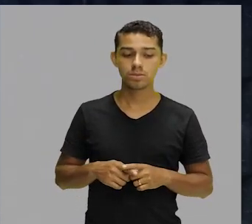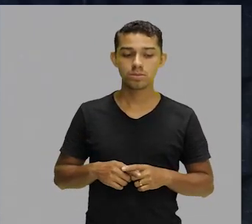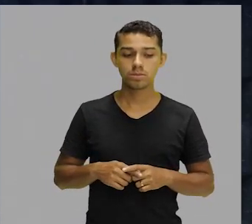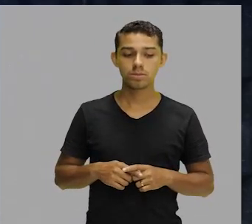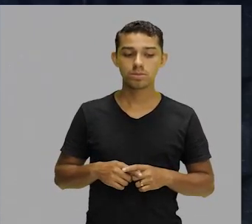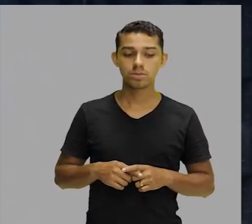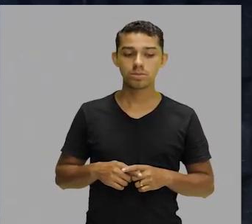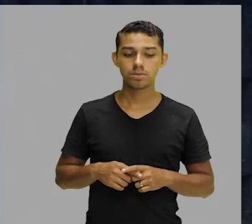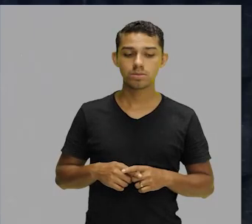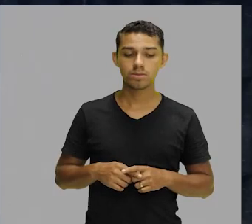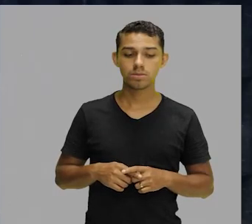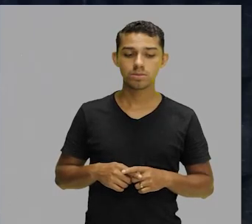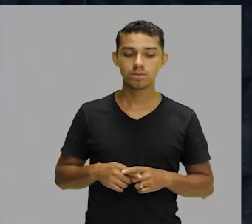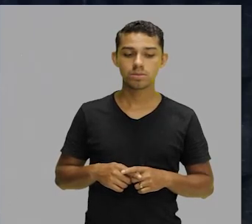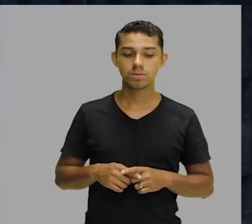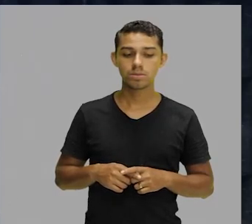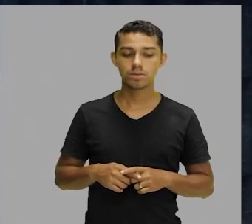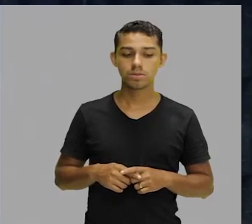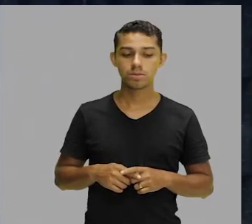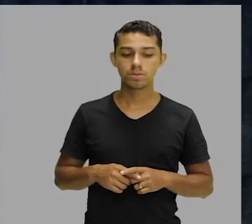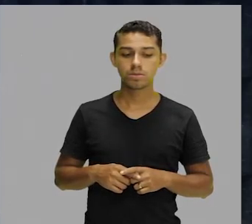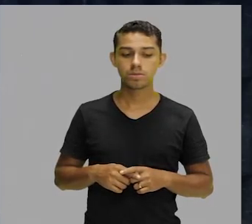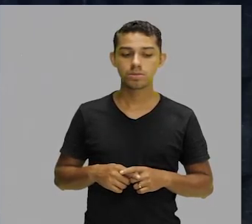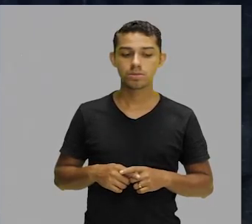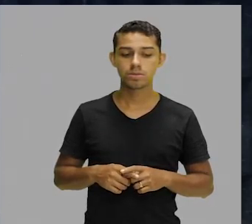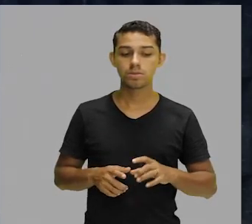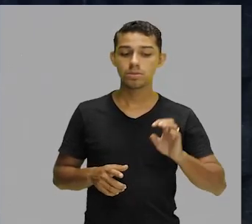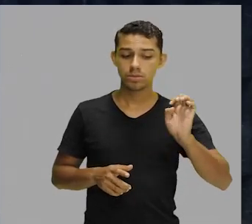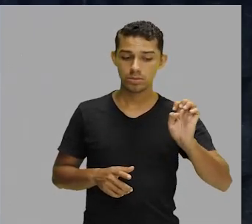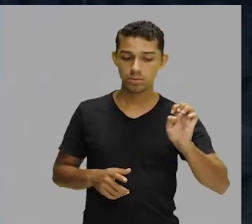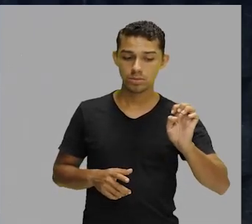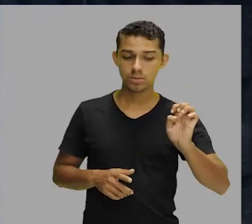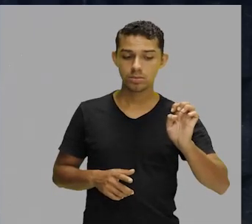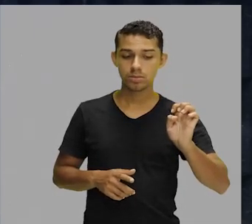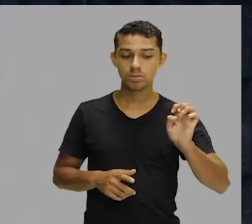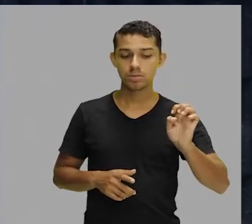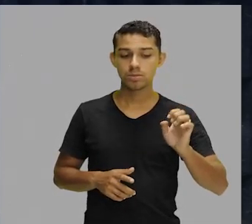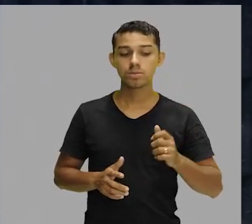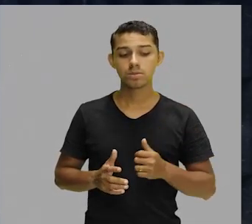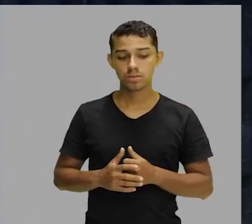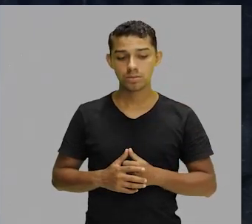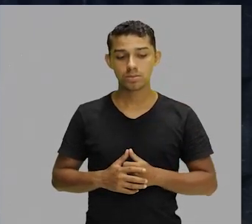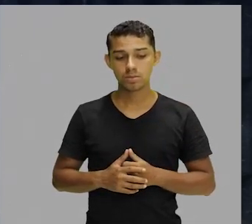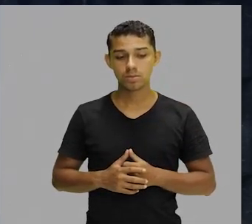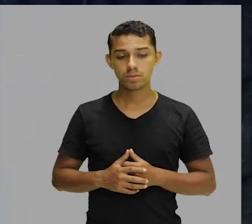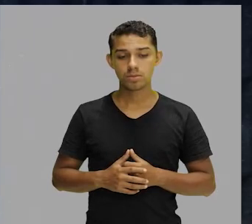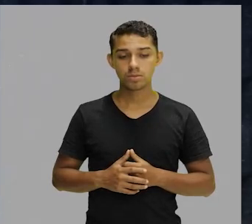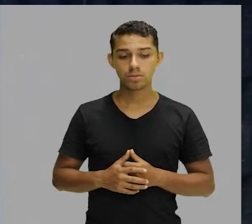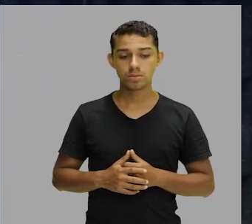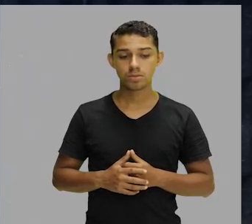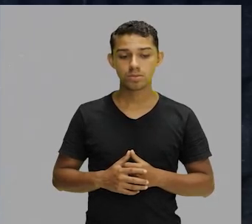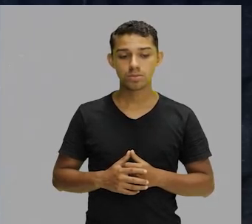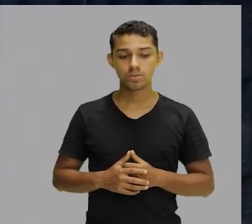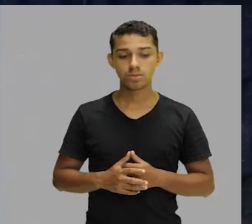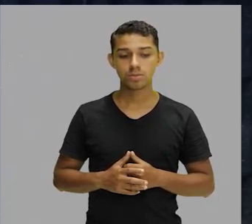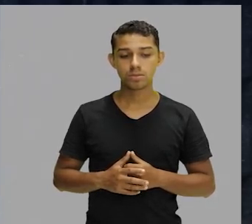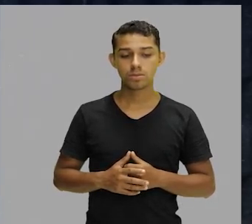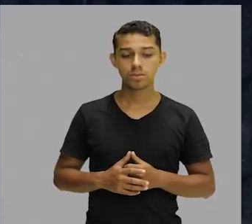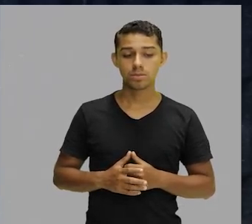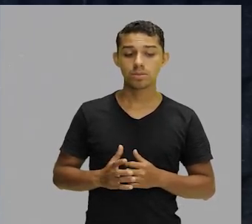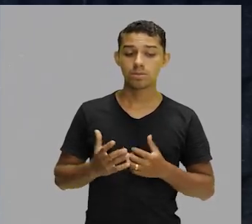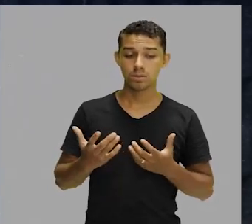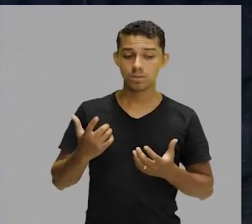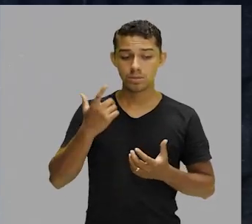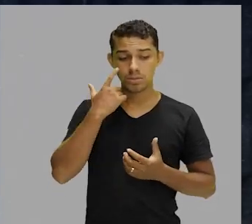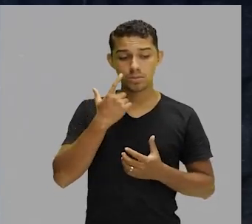eu vou eliminar a letra E. Então, eu vou ficar entre a letra C e a letra D. Agora, eu vou descobrir qual seria